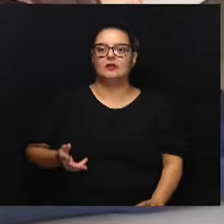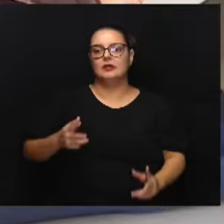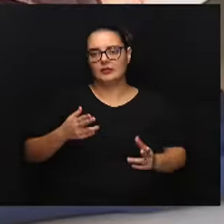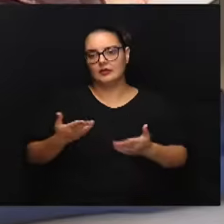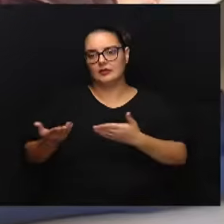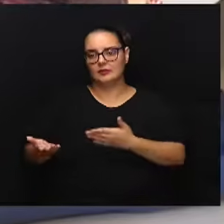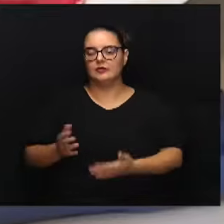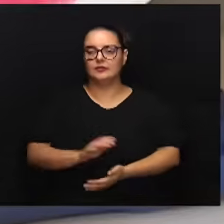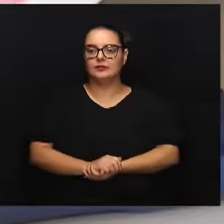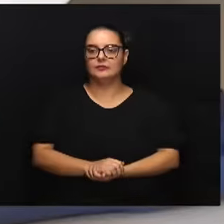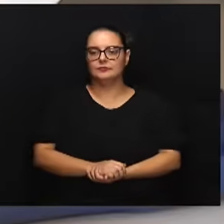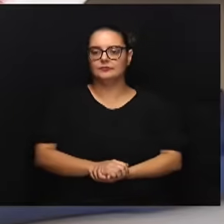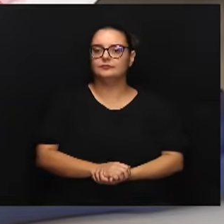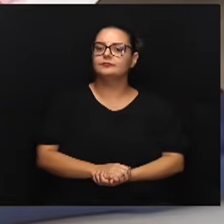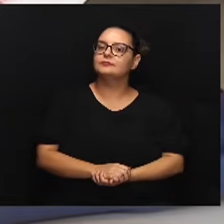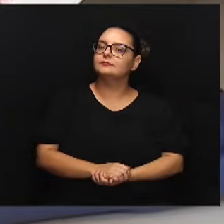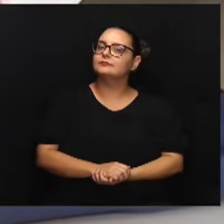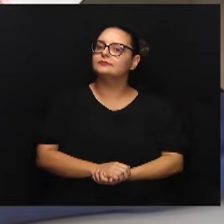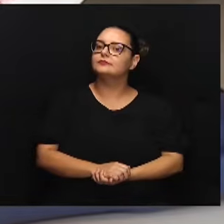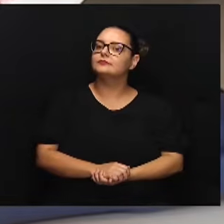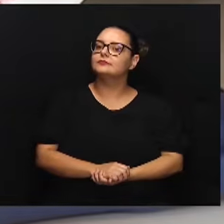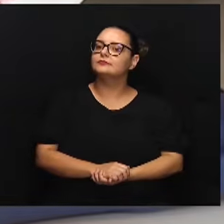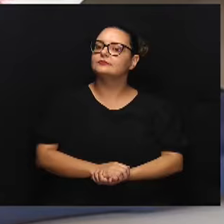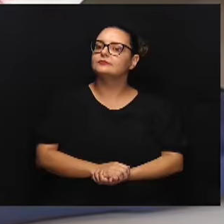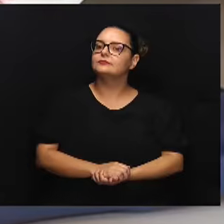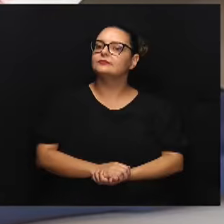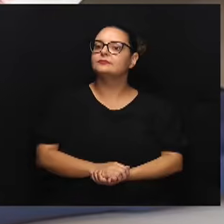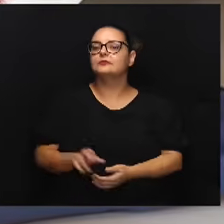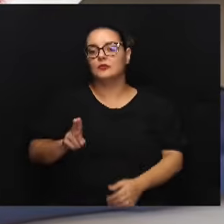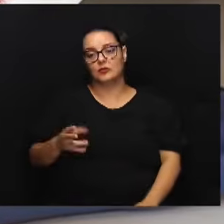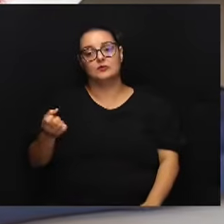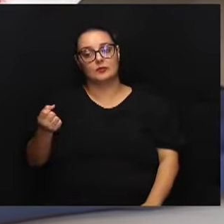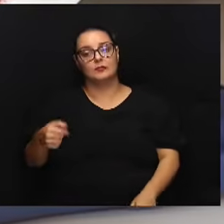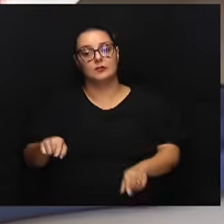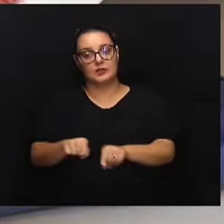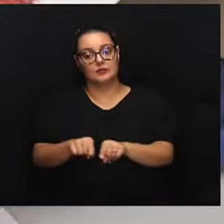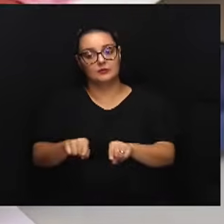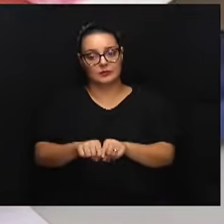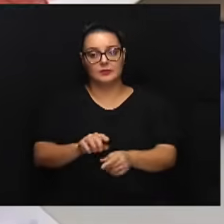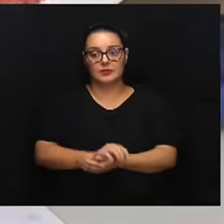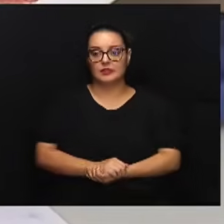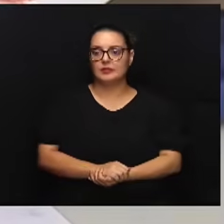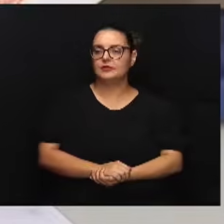aqui. Aí você pode dar um pouquinho do branco também para criar.